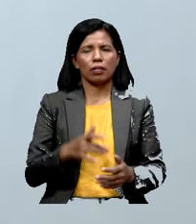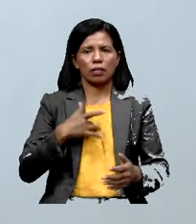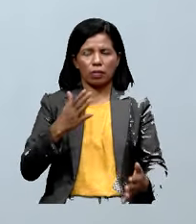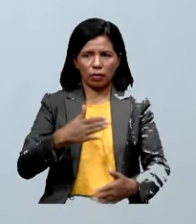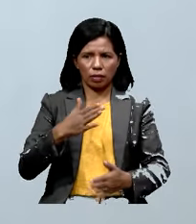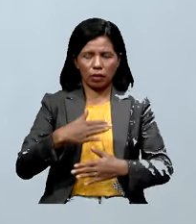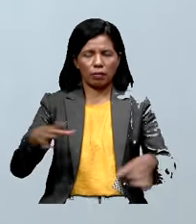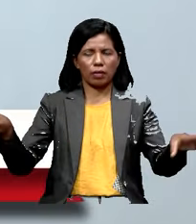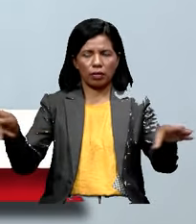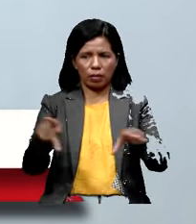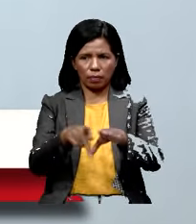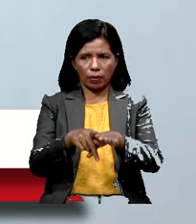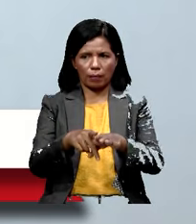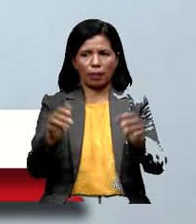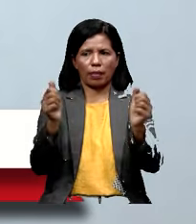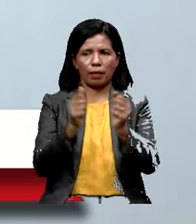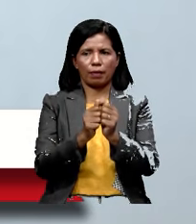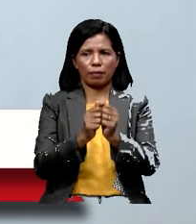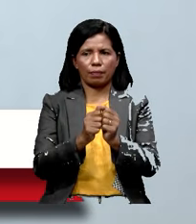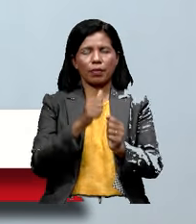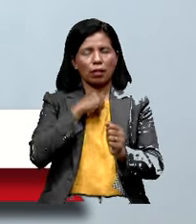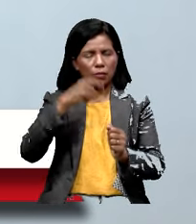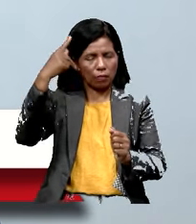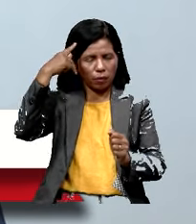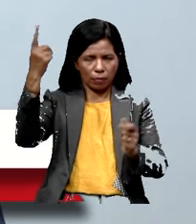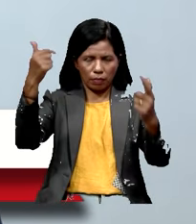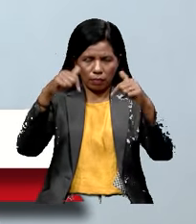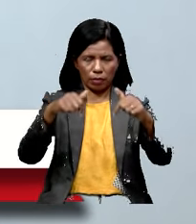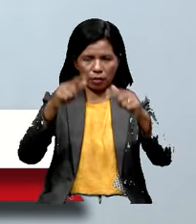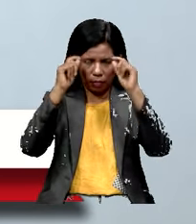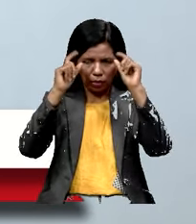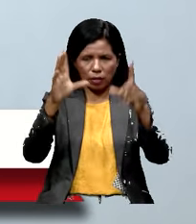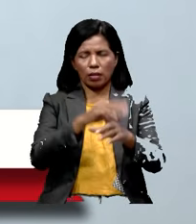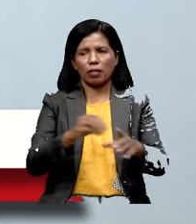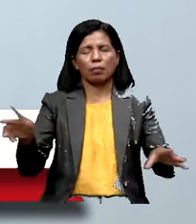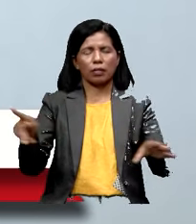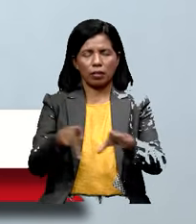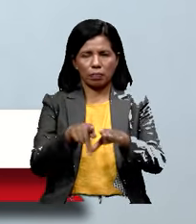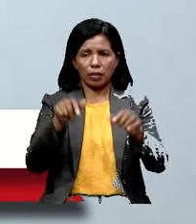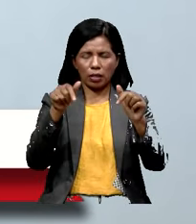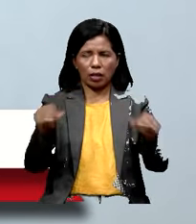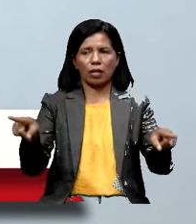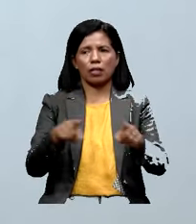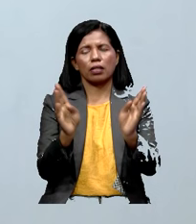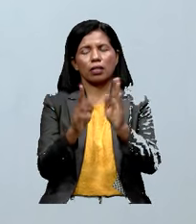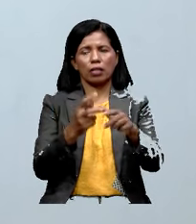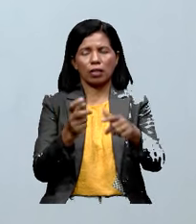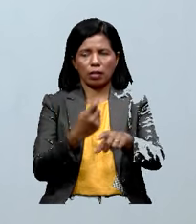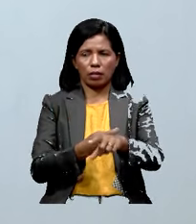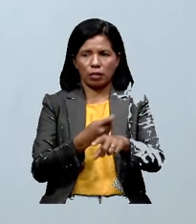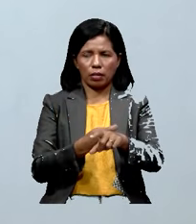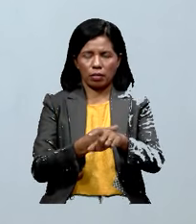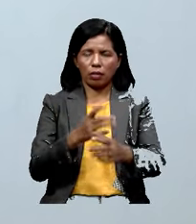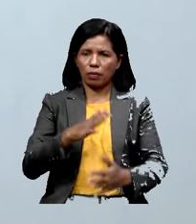o presença sua santidade em Nenian. Pelo presença de Nenian, sai momento de Nenian cá,